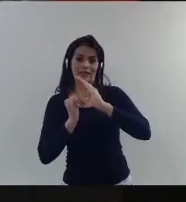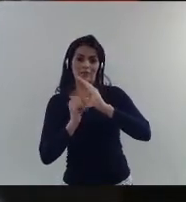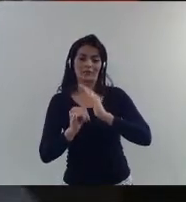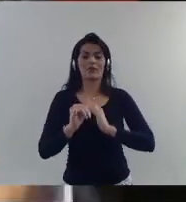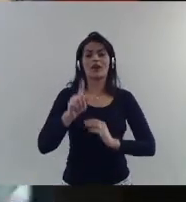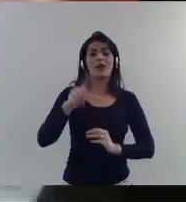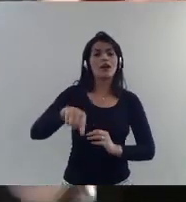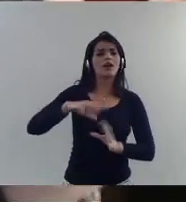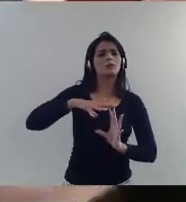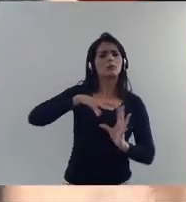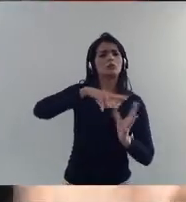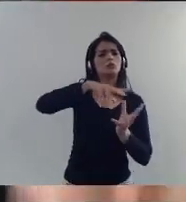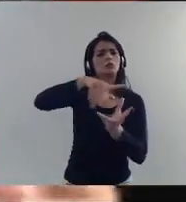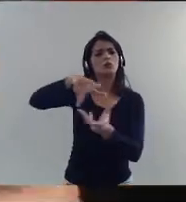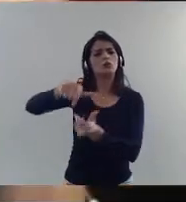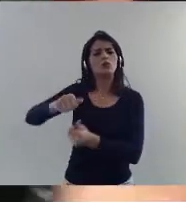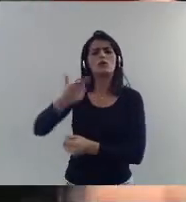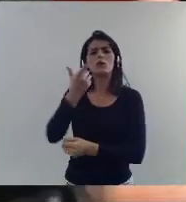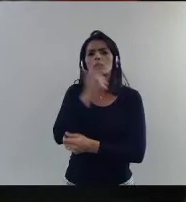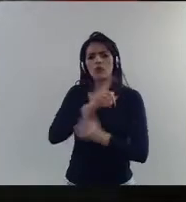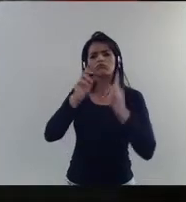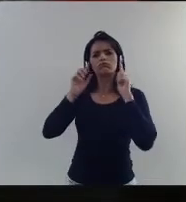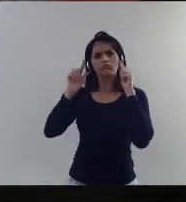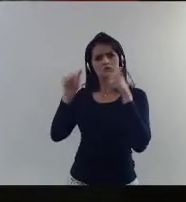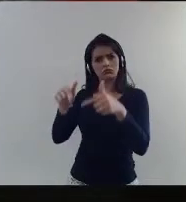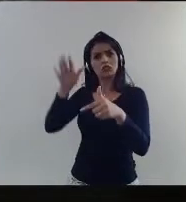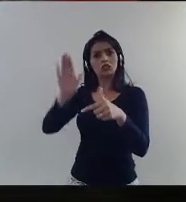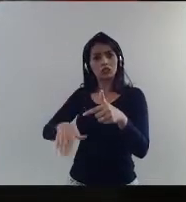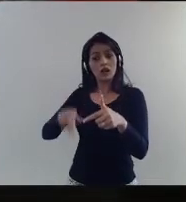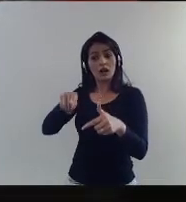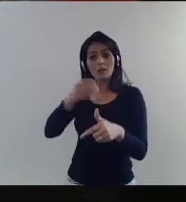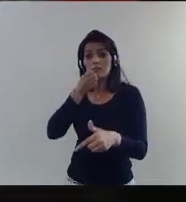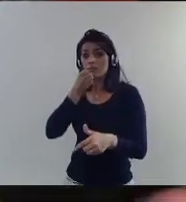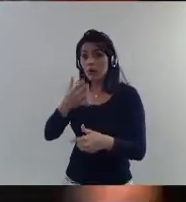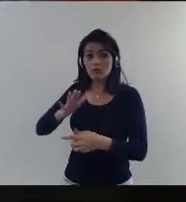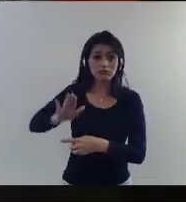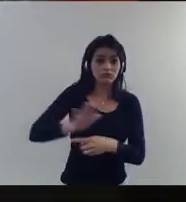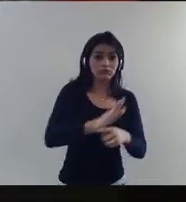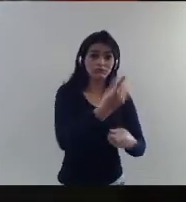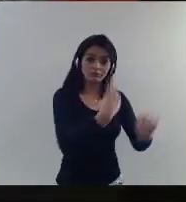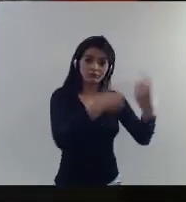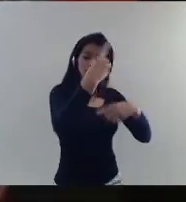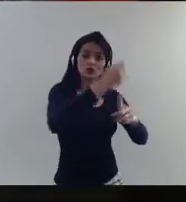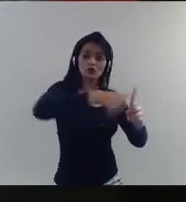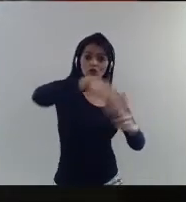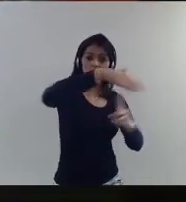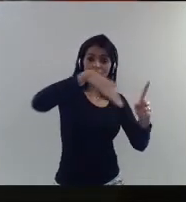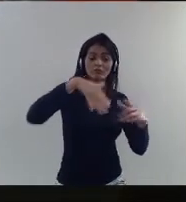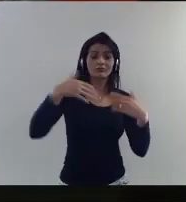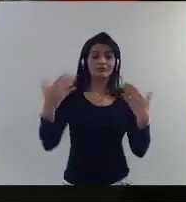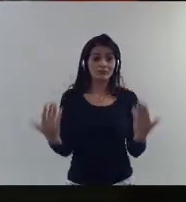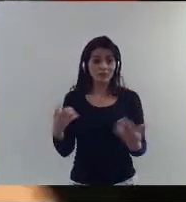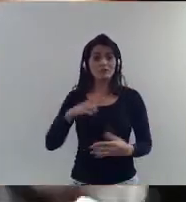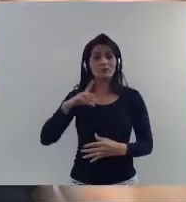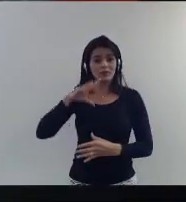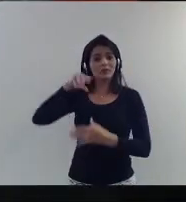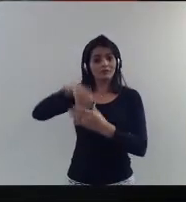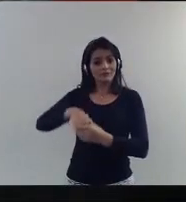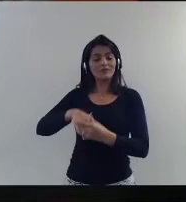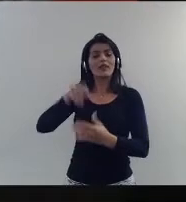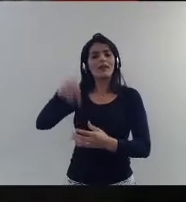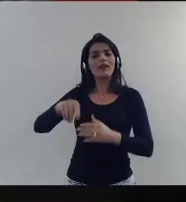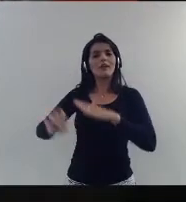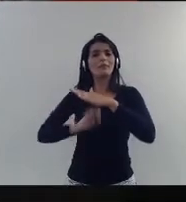algo mundialmente reconhecido, tratado como benefício para trazer para a sociedade, né? Então, tem as Lawtechs que vão trazer